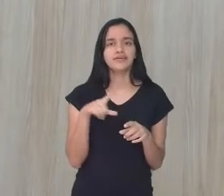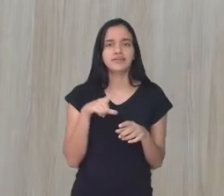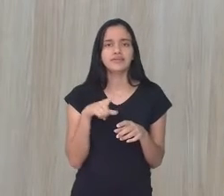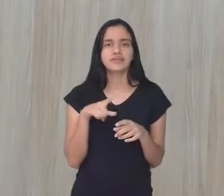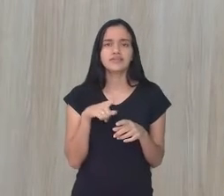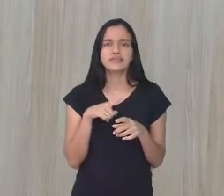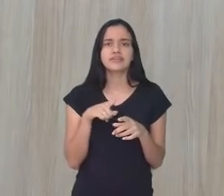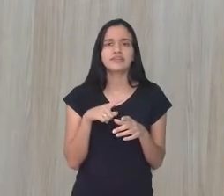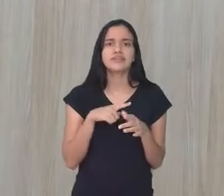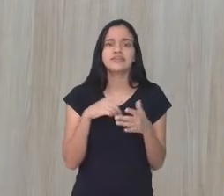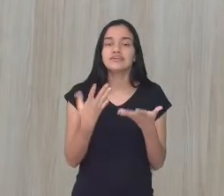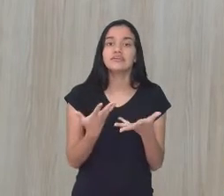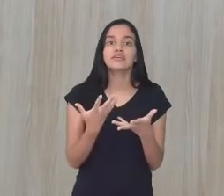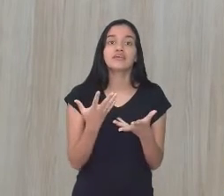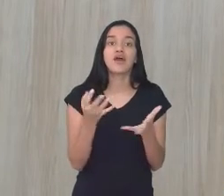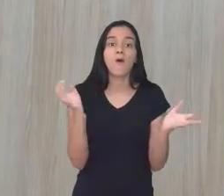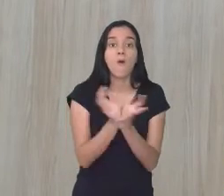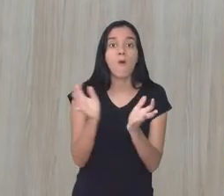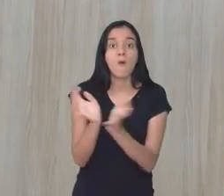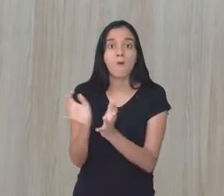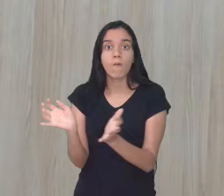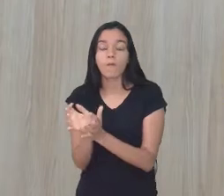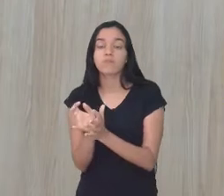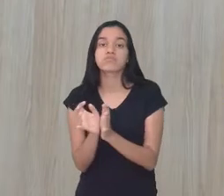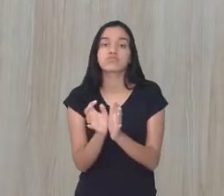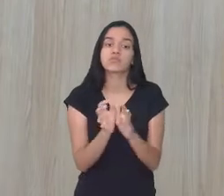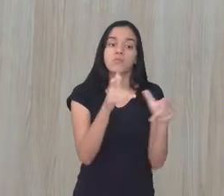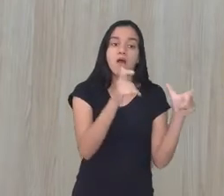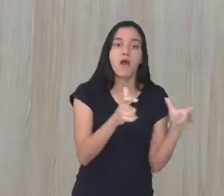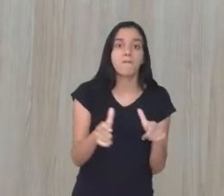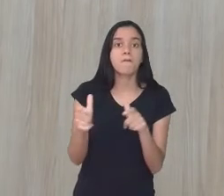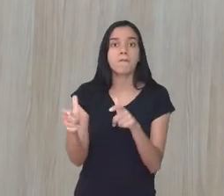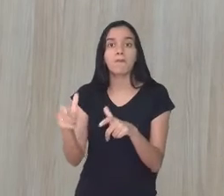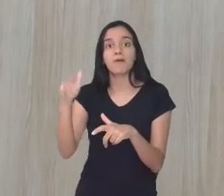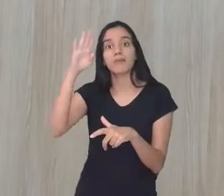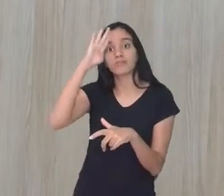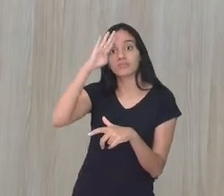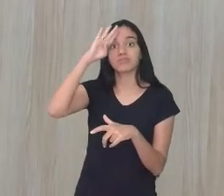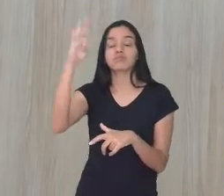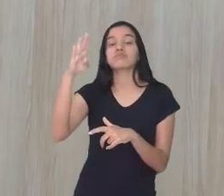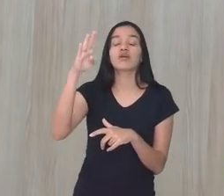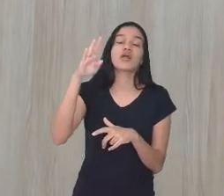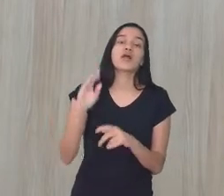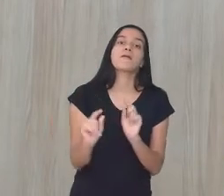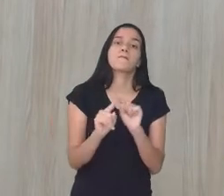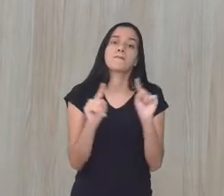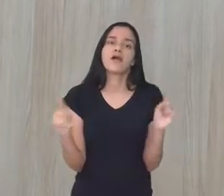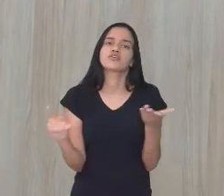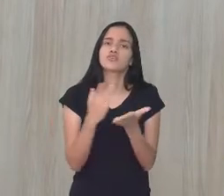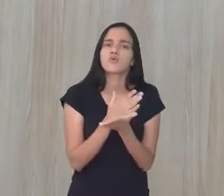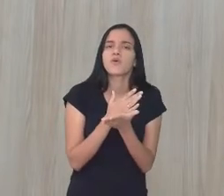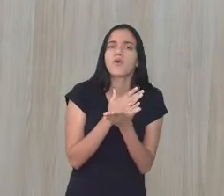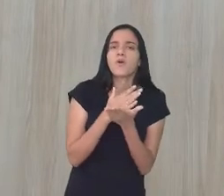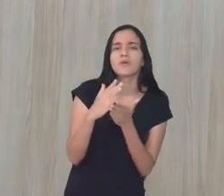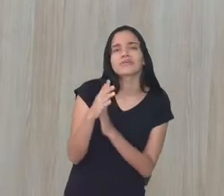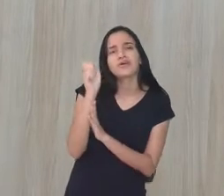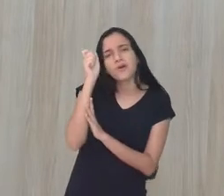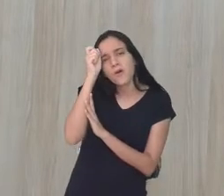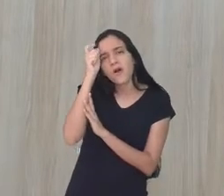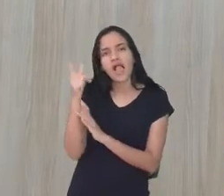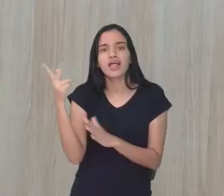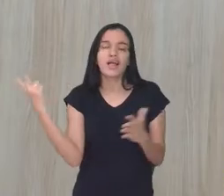na mão a elite, né? Os grandes proprietários de terra estavam apoiando ele. Mas aí ele começou com umas